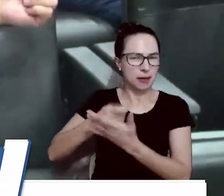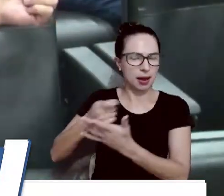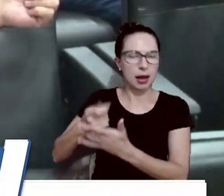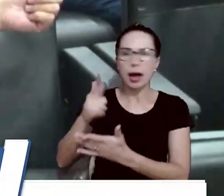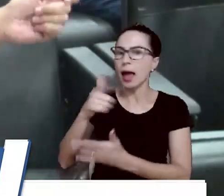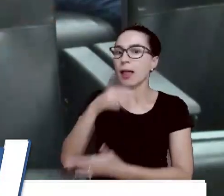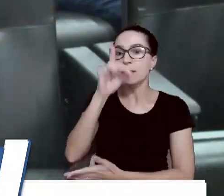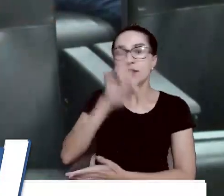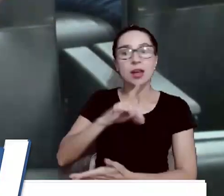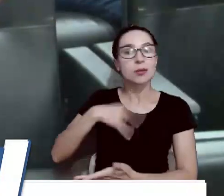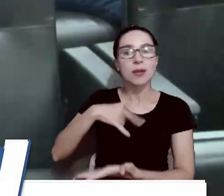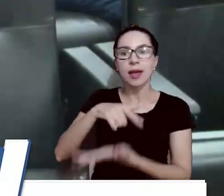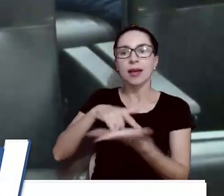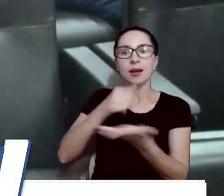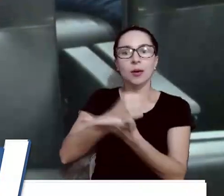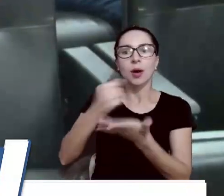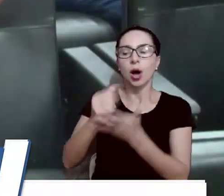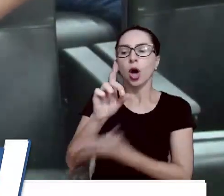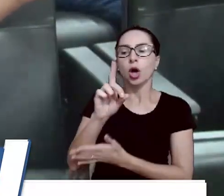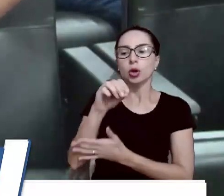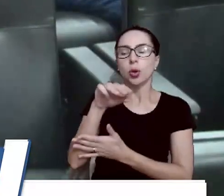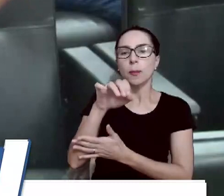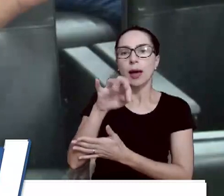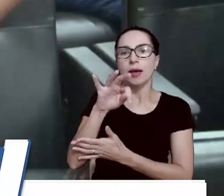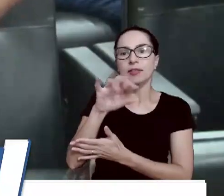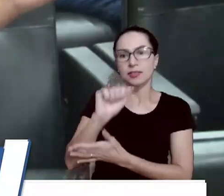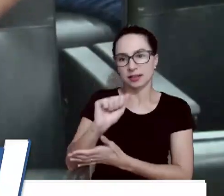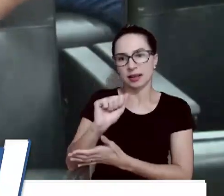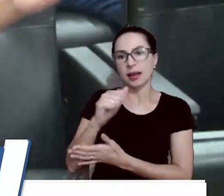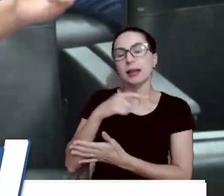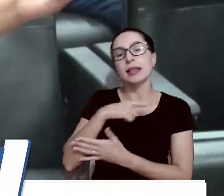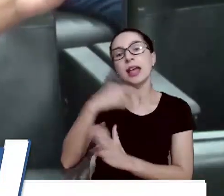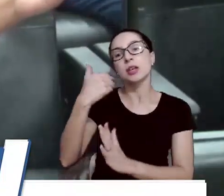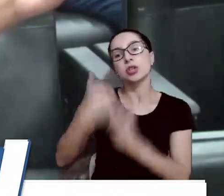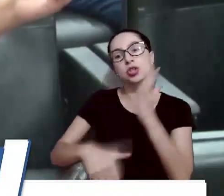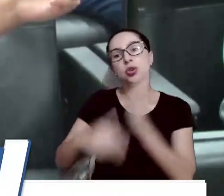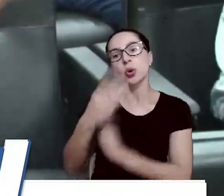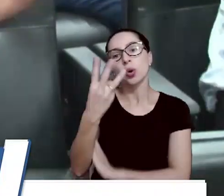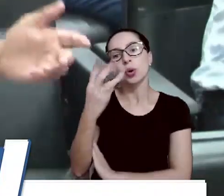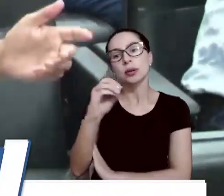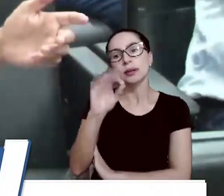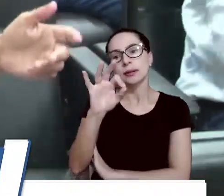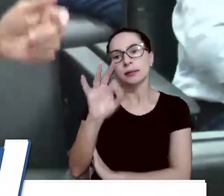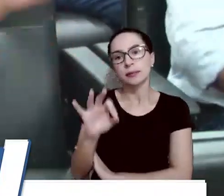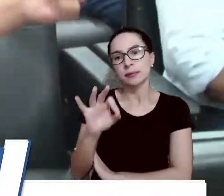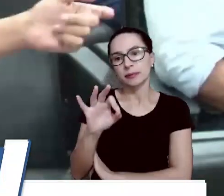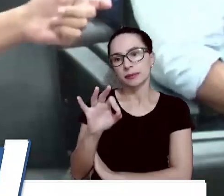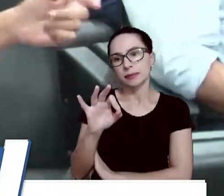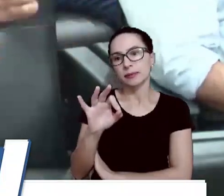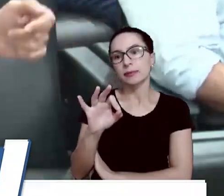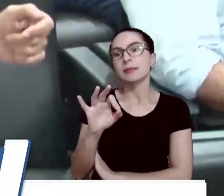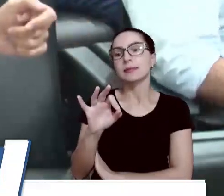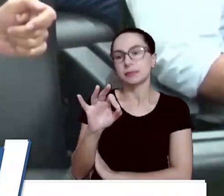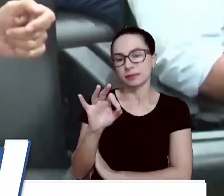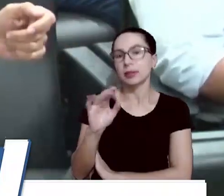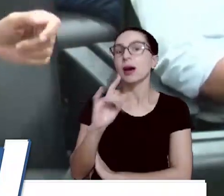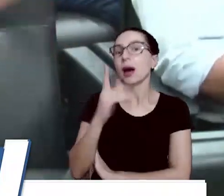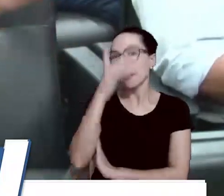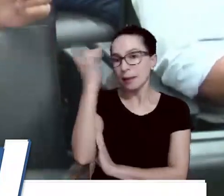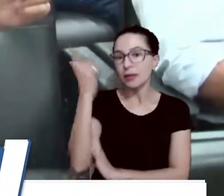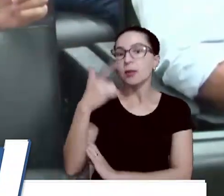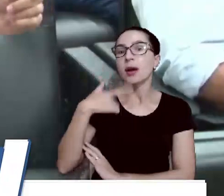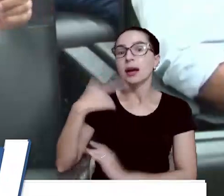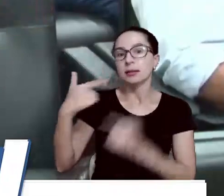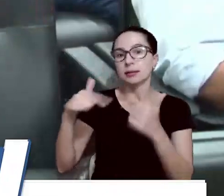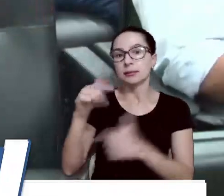como doméstica. Ela paga, ela tem um desconto de 30%. E, geralmente, quem é doméstica é